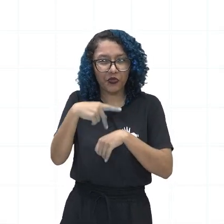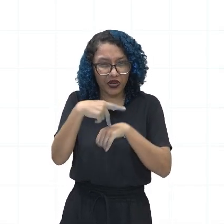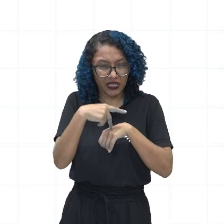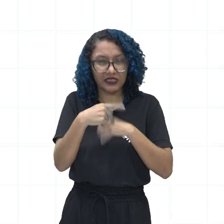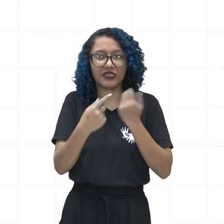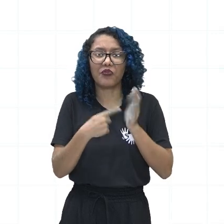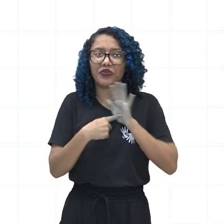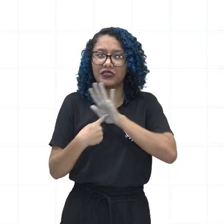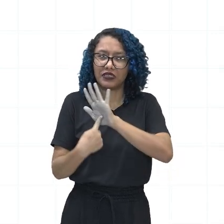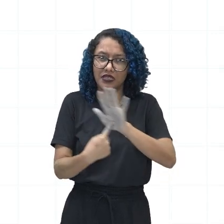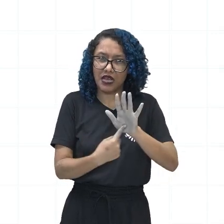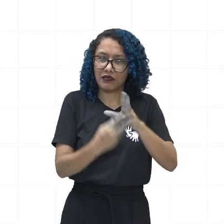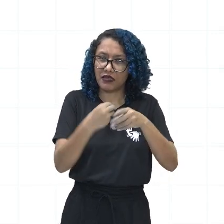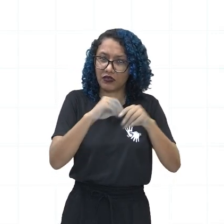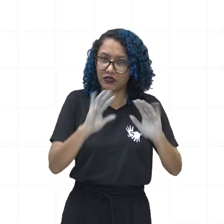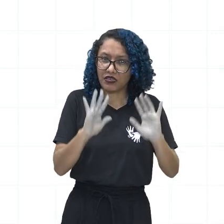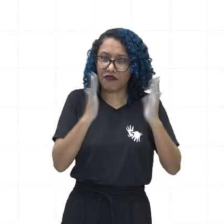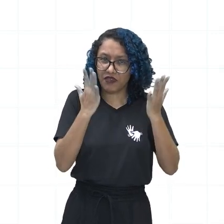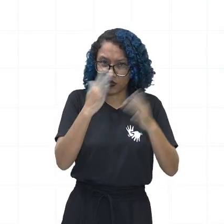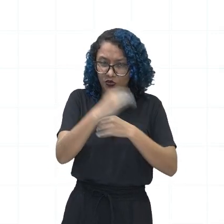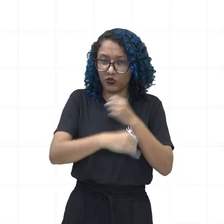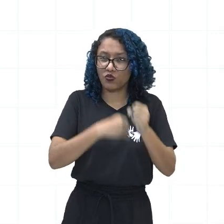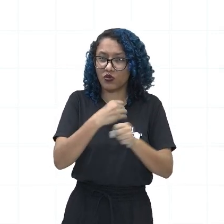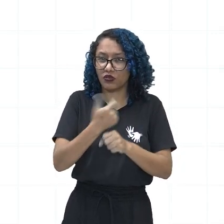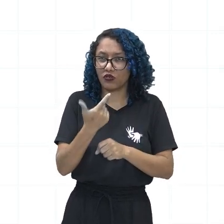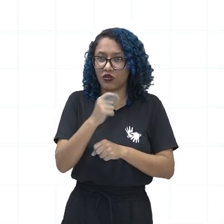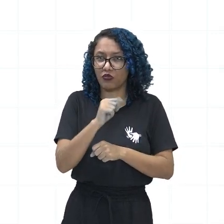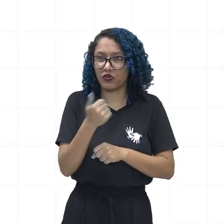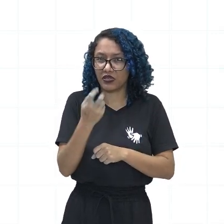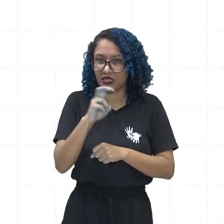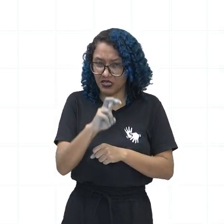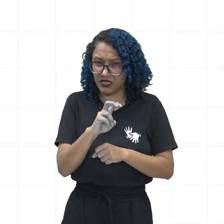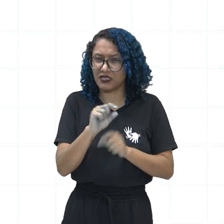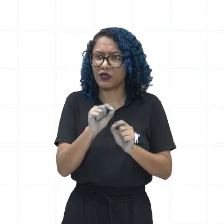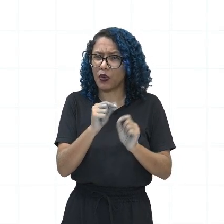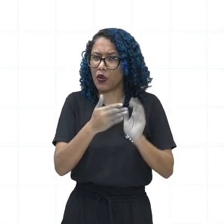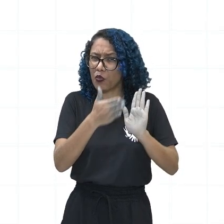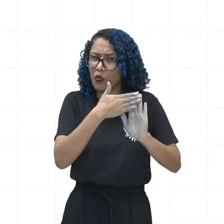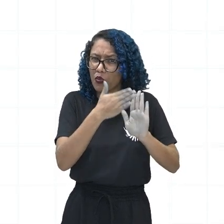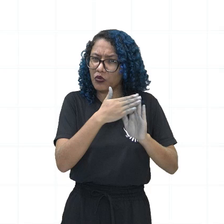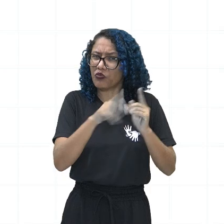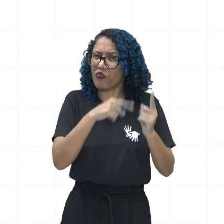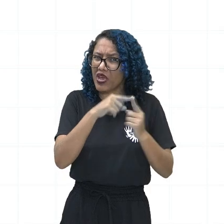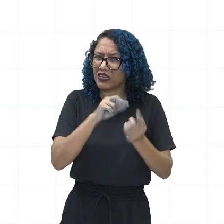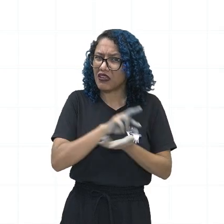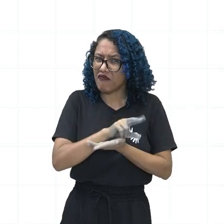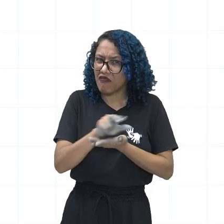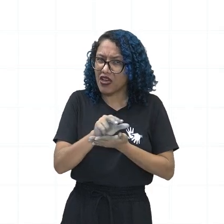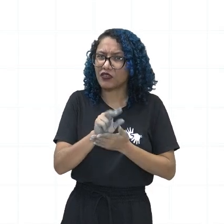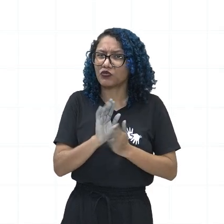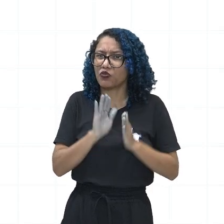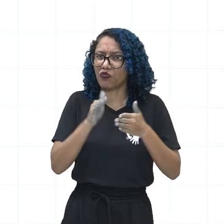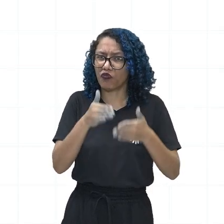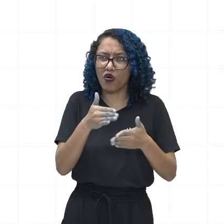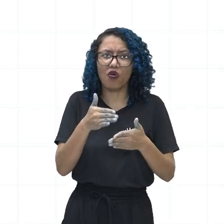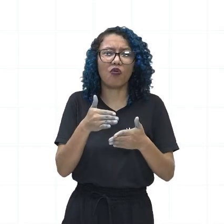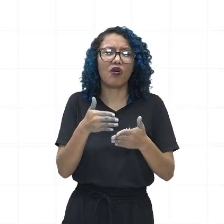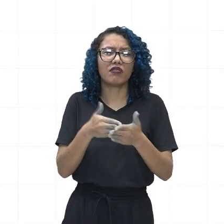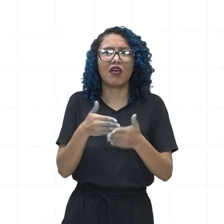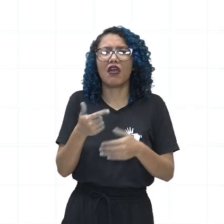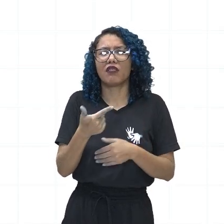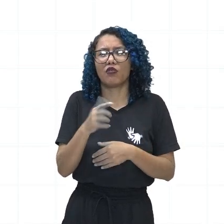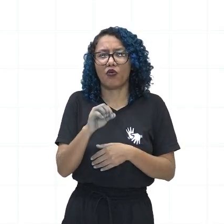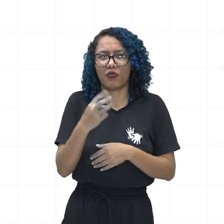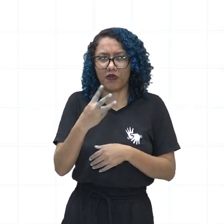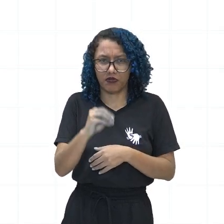em 2015 para propor metas para 2030. Outra informação aqui é que, no